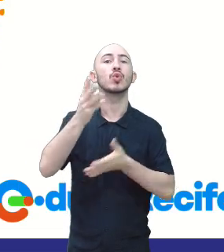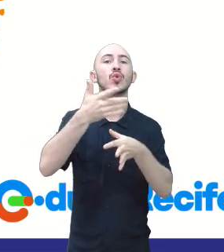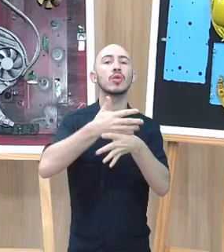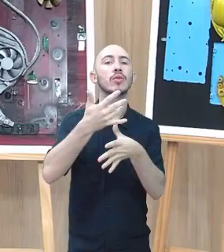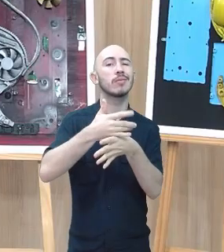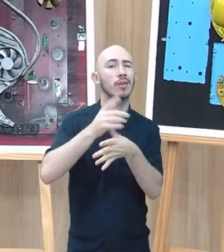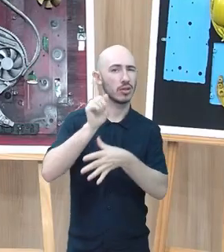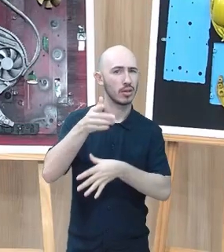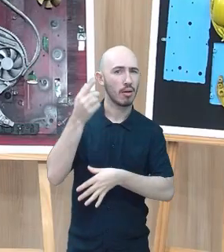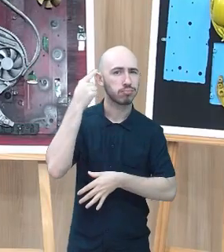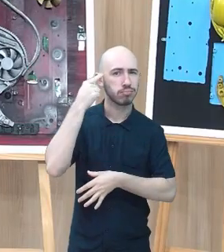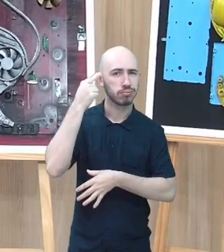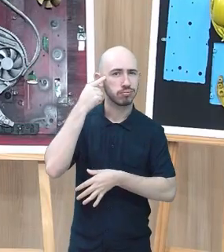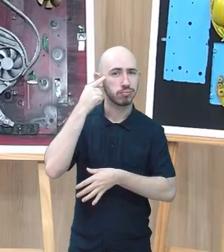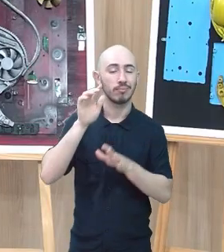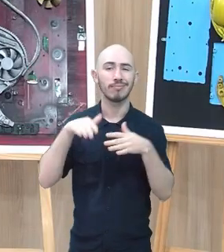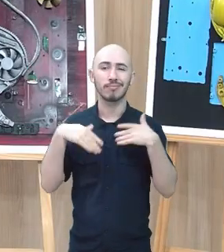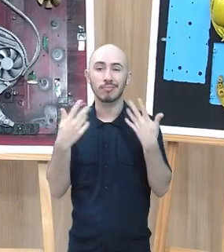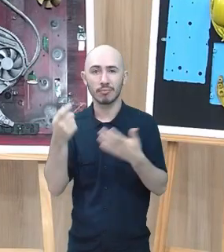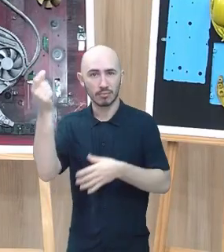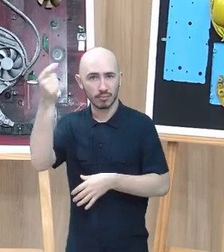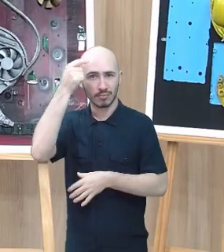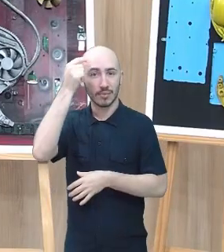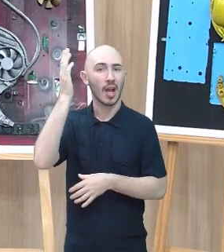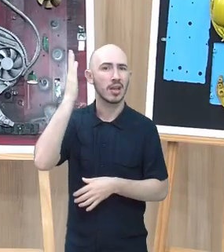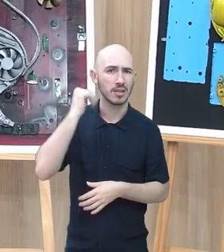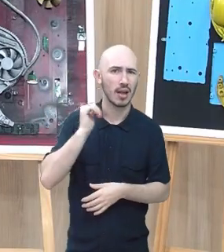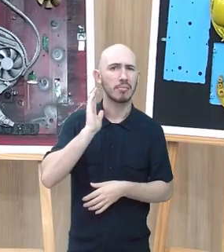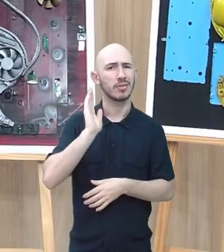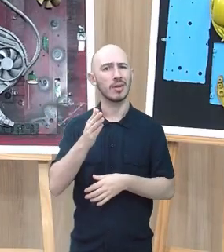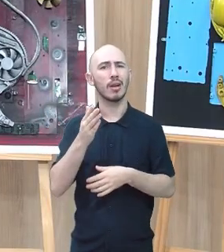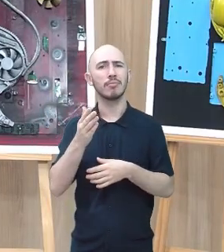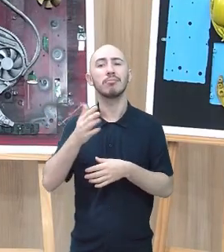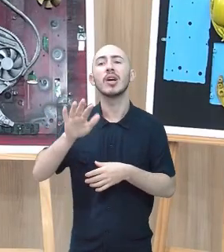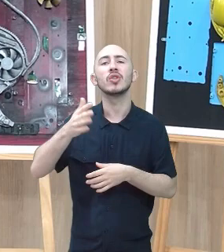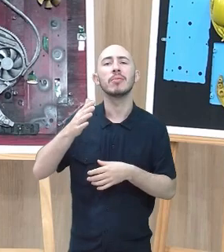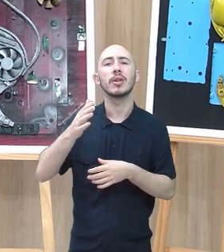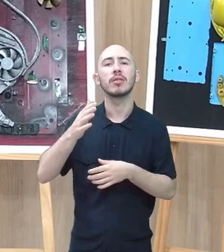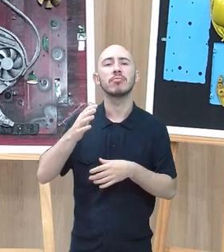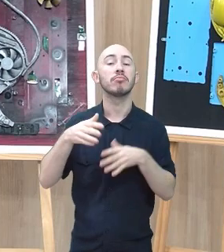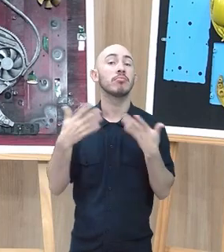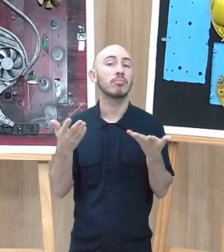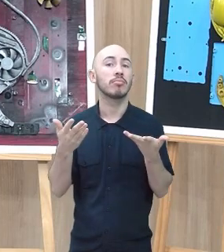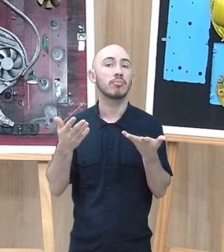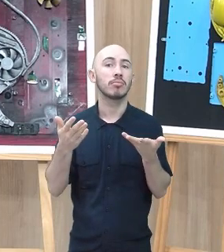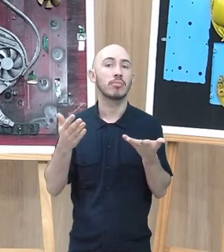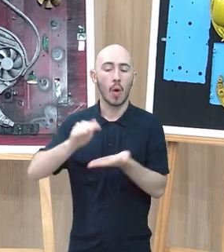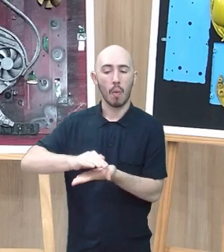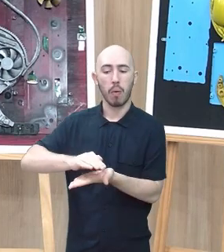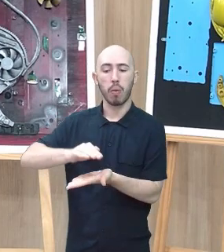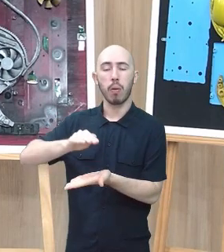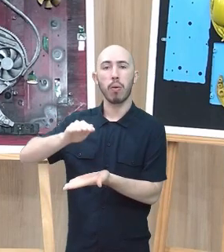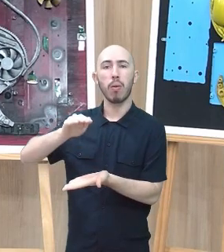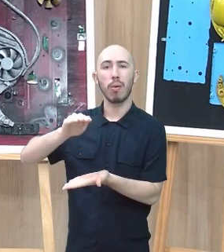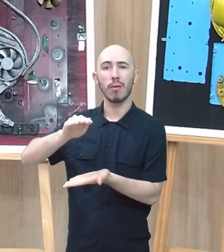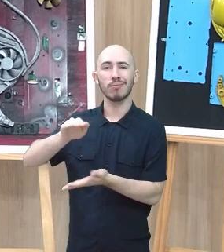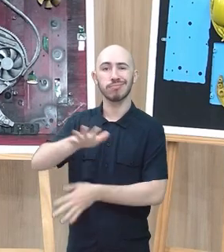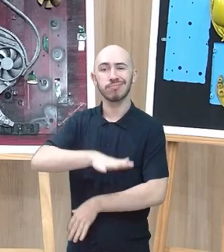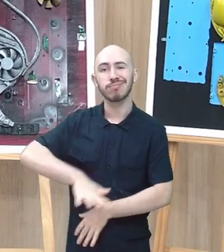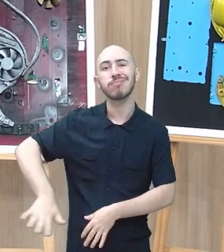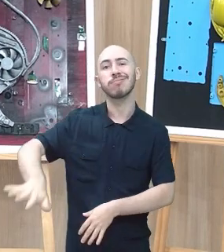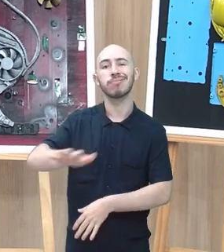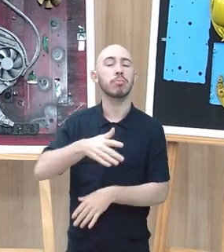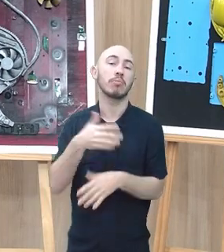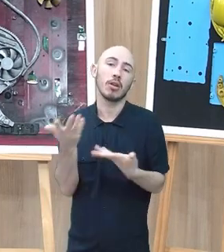Será que a gente tem noção, né, tem ideia mais ou menos de quanto lixo a gente produz na nossa cidade, aqui no Recife,